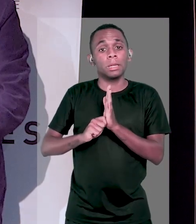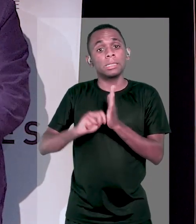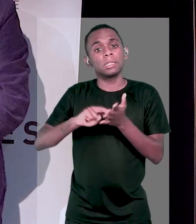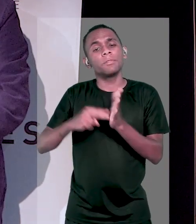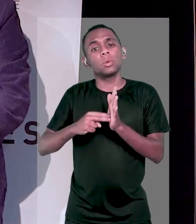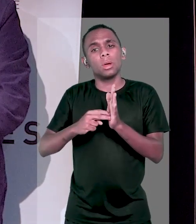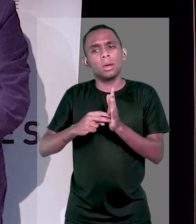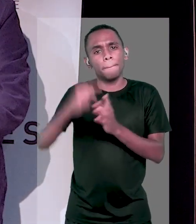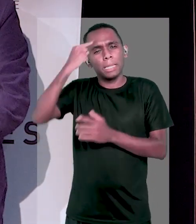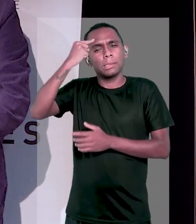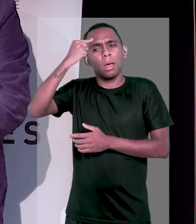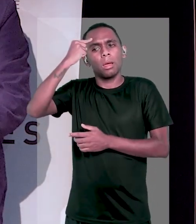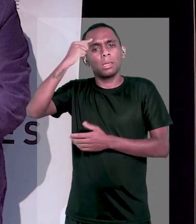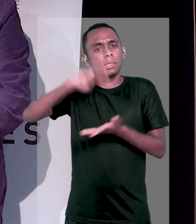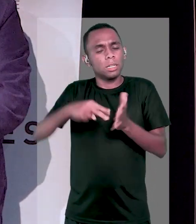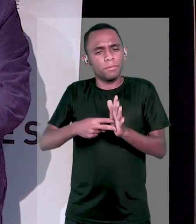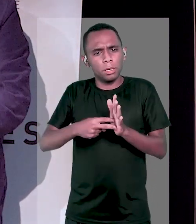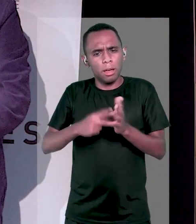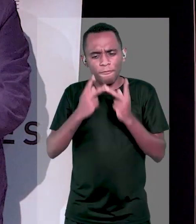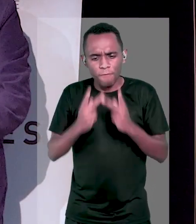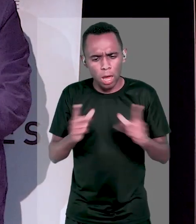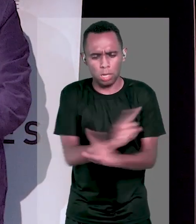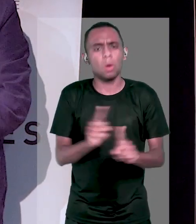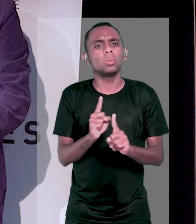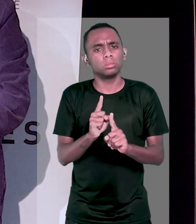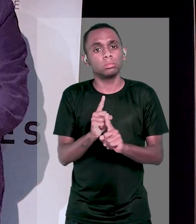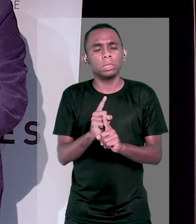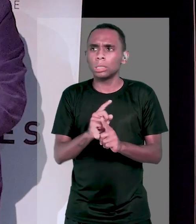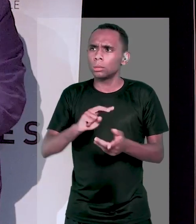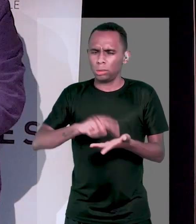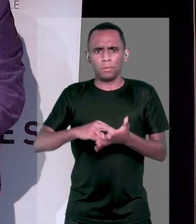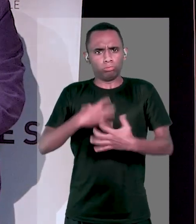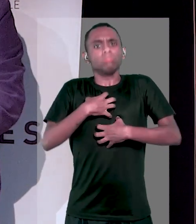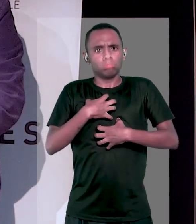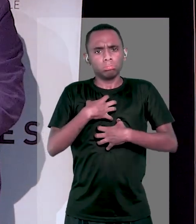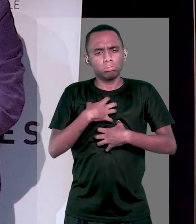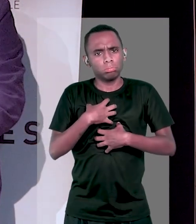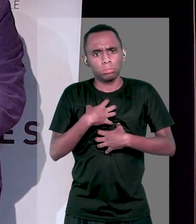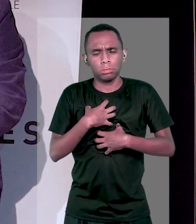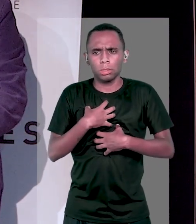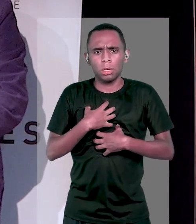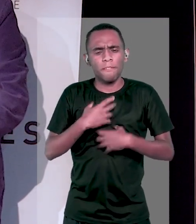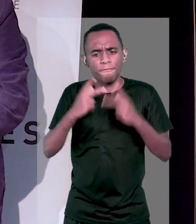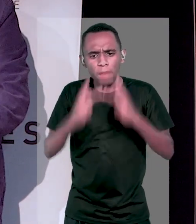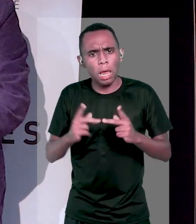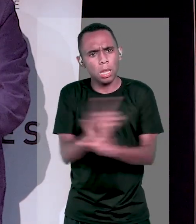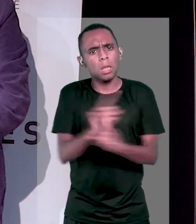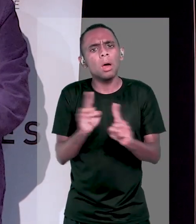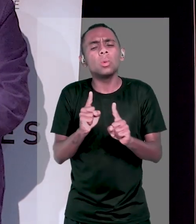mais conhecido por Alain. O Jorge Collier, inclusive, vai publicar brevemente alguns ensaios dele,